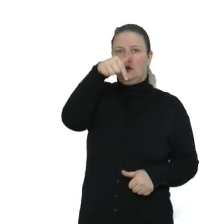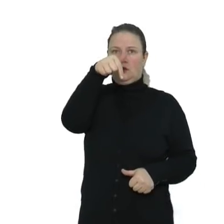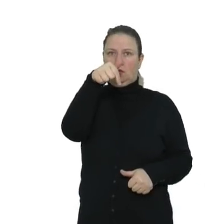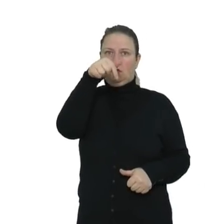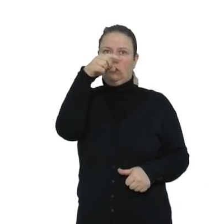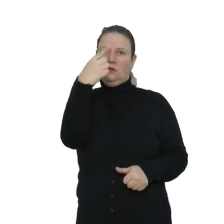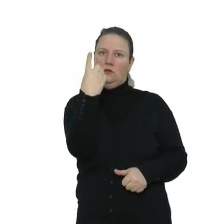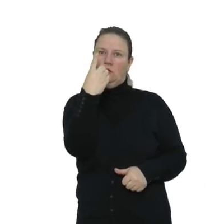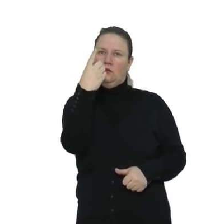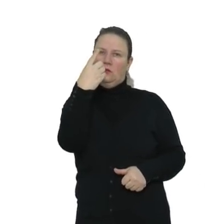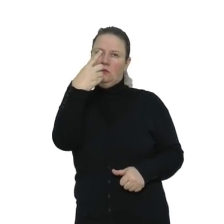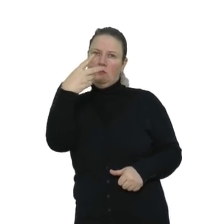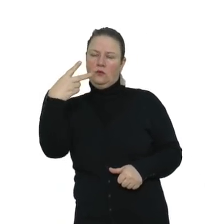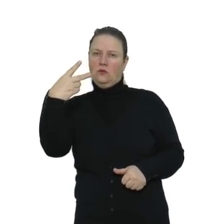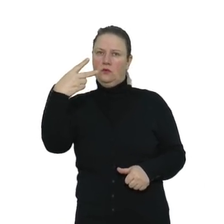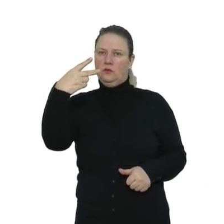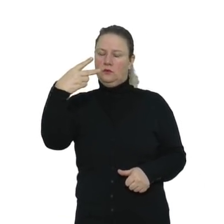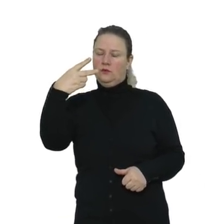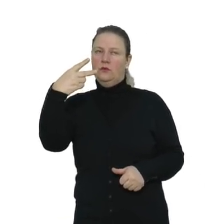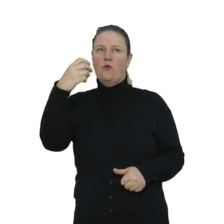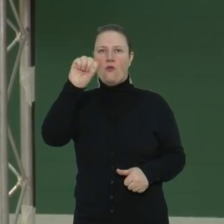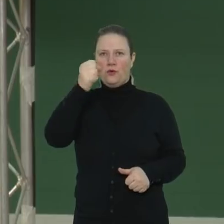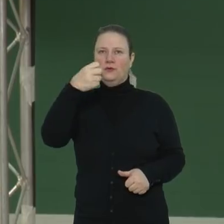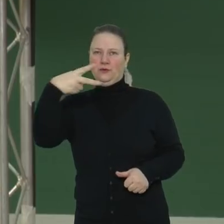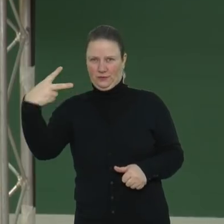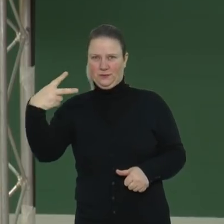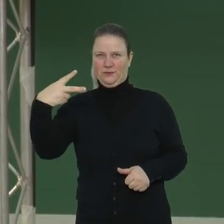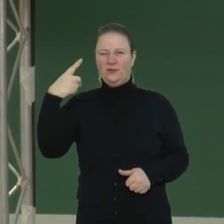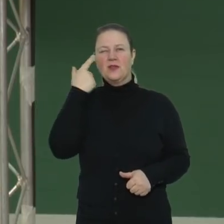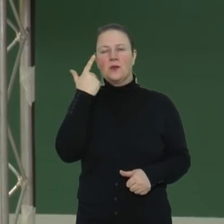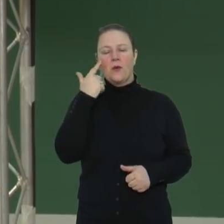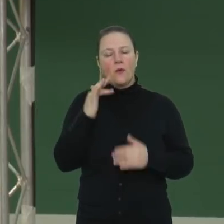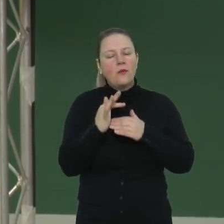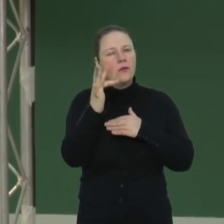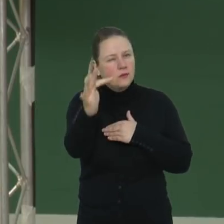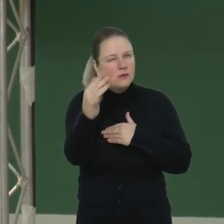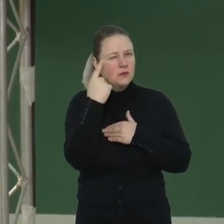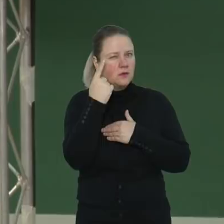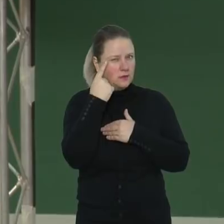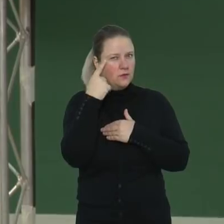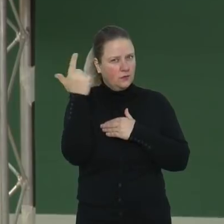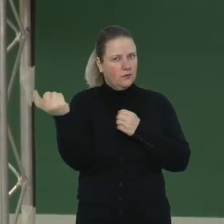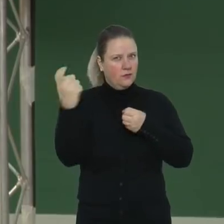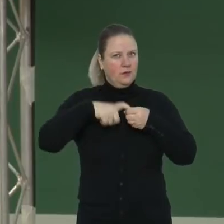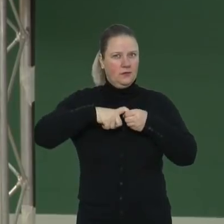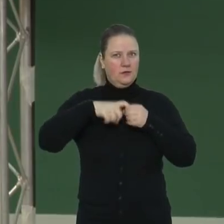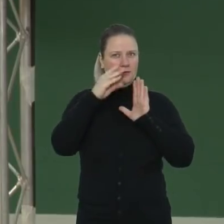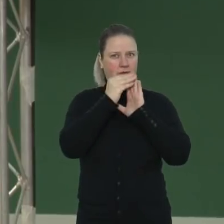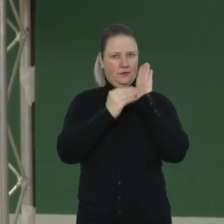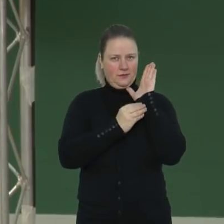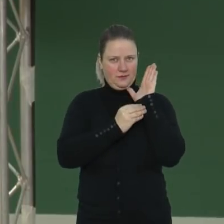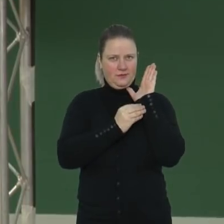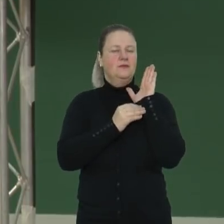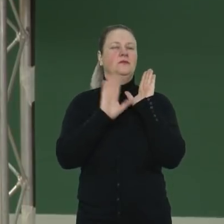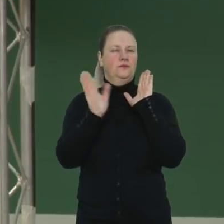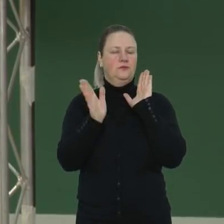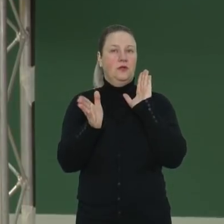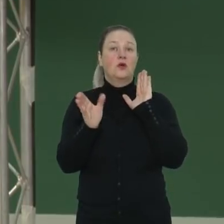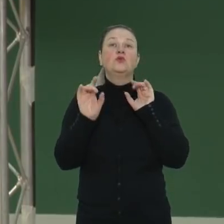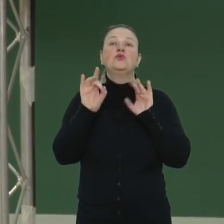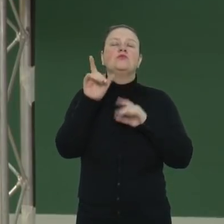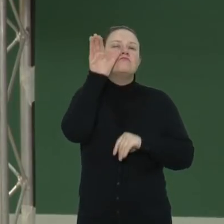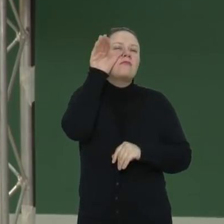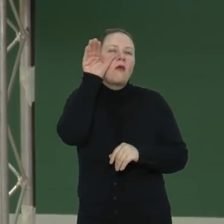2,7182. O nome dele é epsilon, tá? Vocês vão ver mais para frente, mais coisas ainda sobre ele. Hoje, por enquanto, vou trazer um pouquinho para a curiosidade